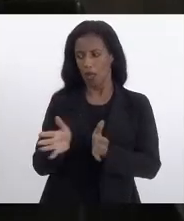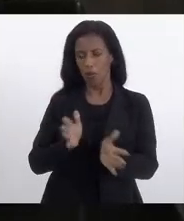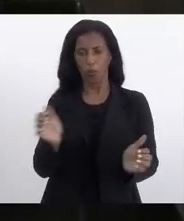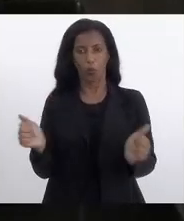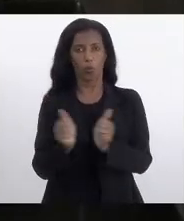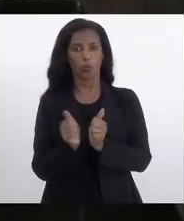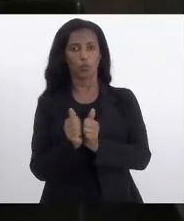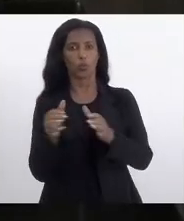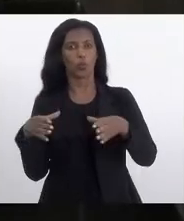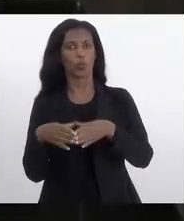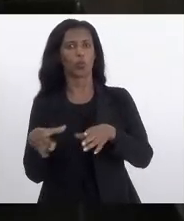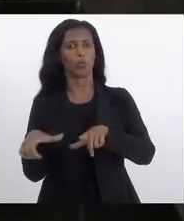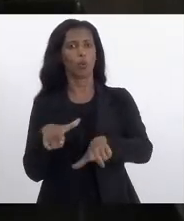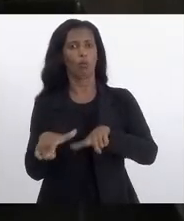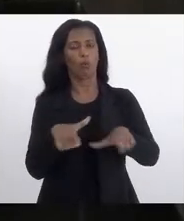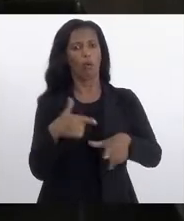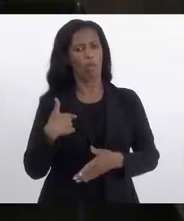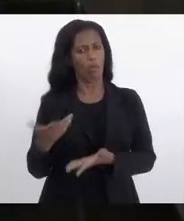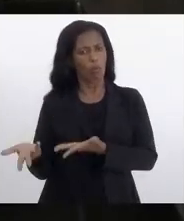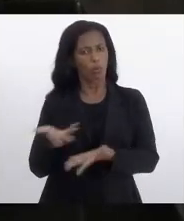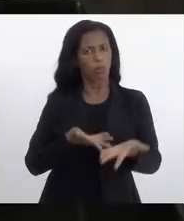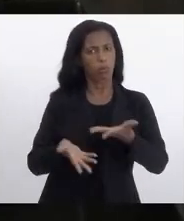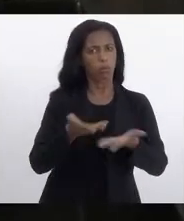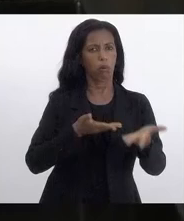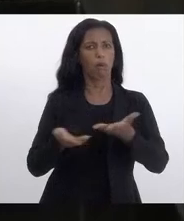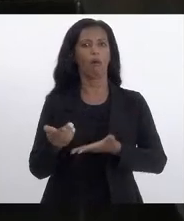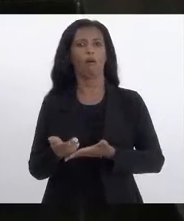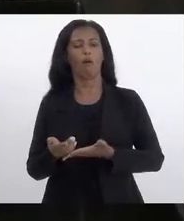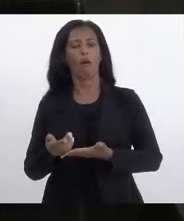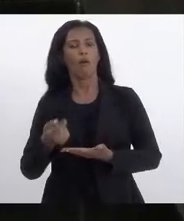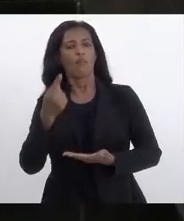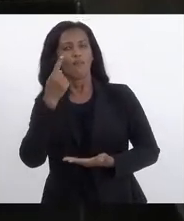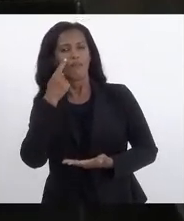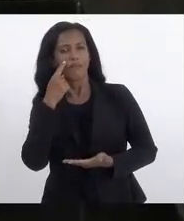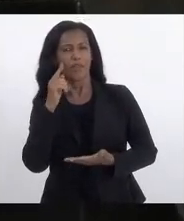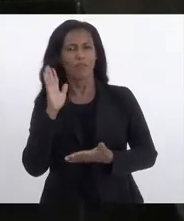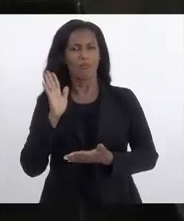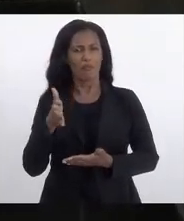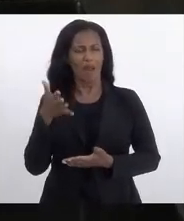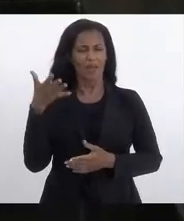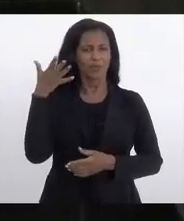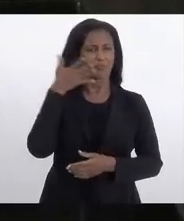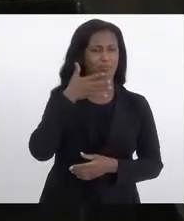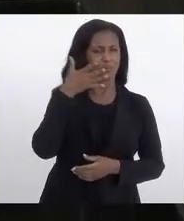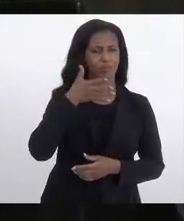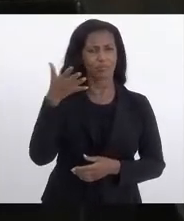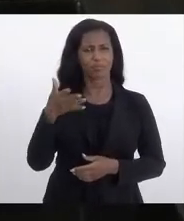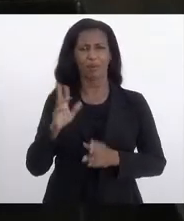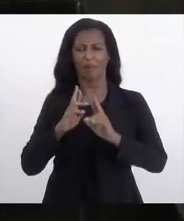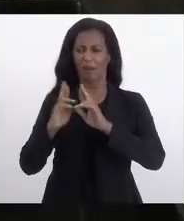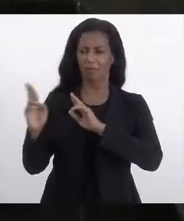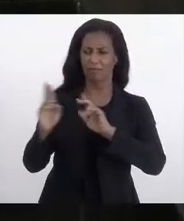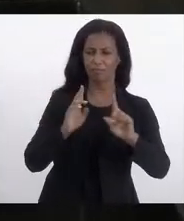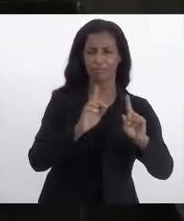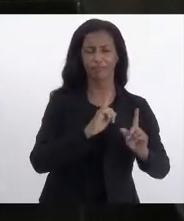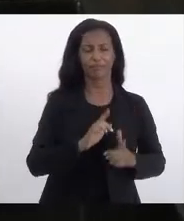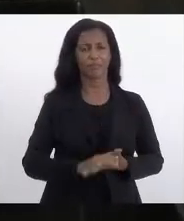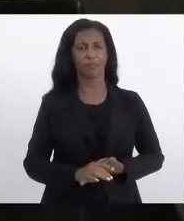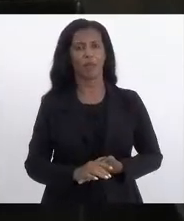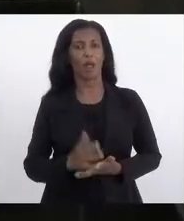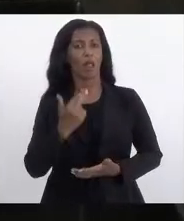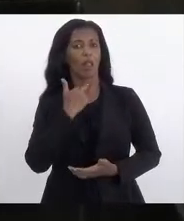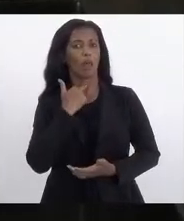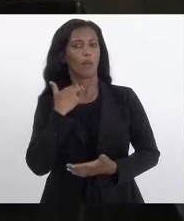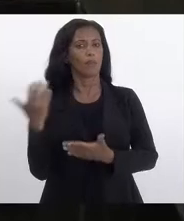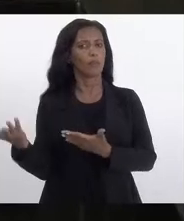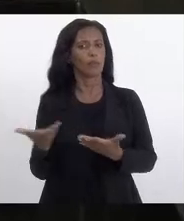conjunto um grupo de trabalho, eu participei, ouvimos vários depoimentos, foram várias oitivas. Não é